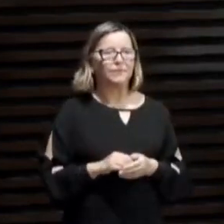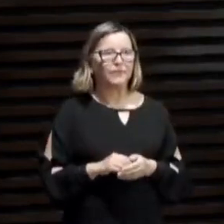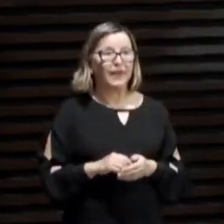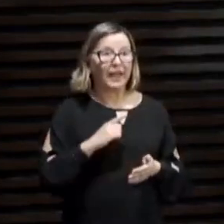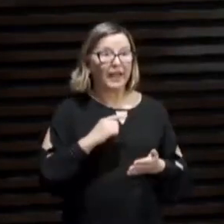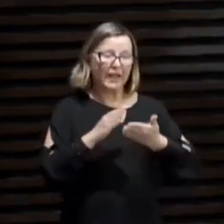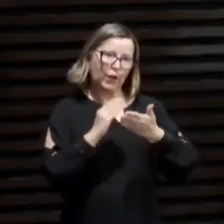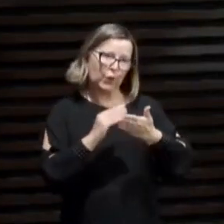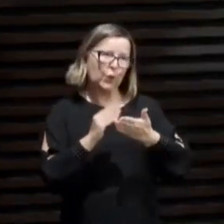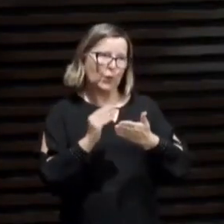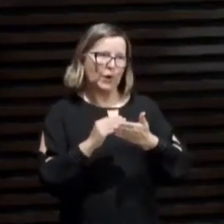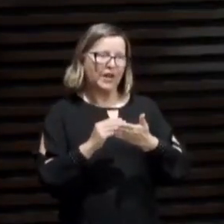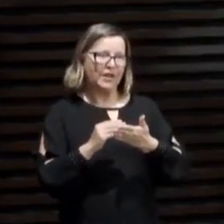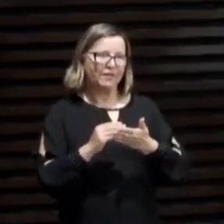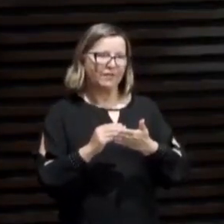Lamentações de Jeremias.